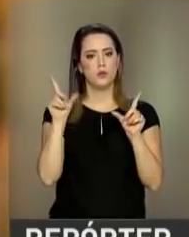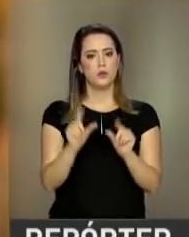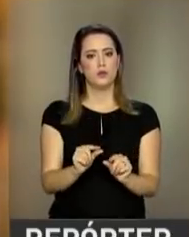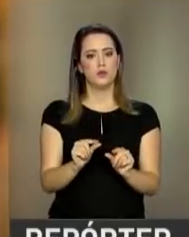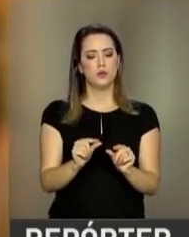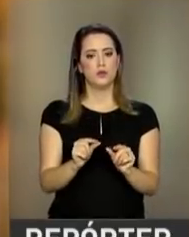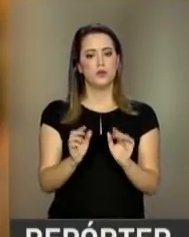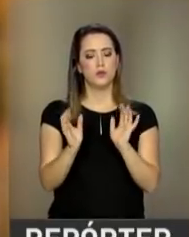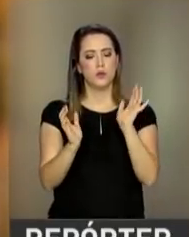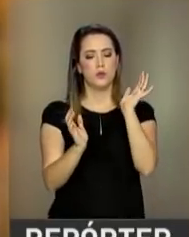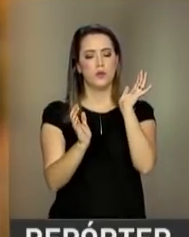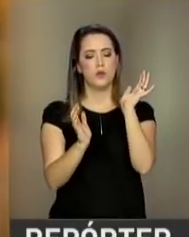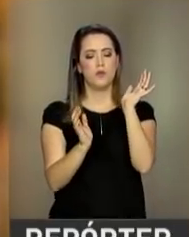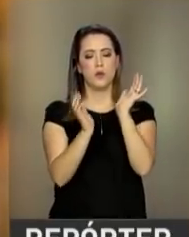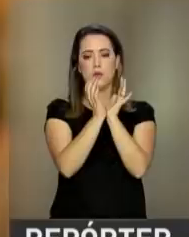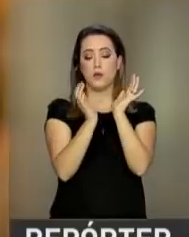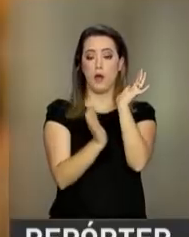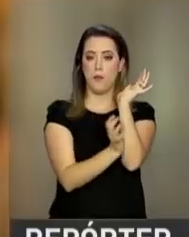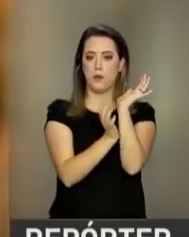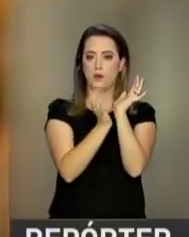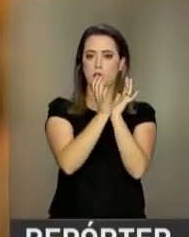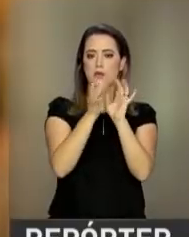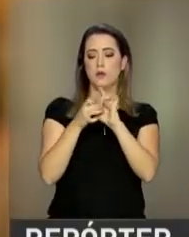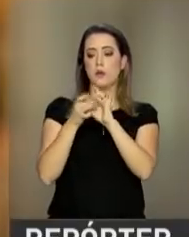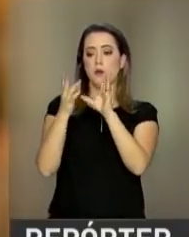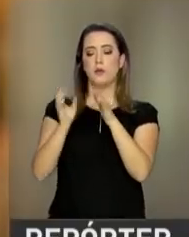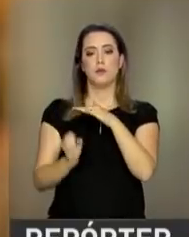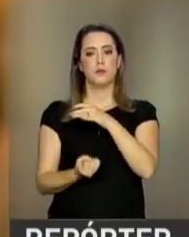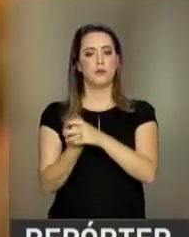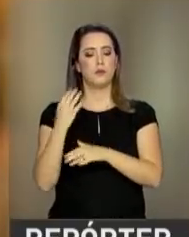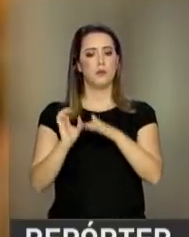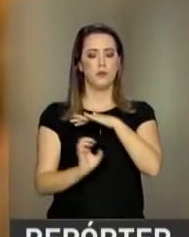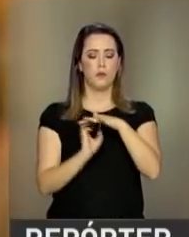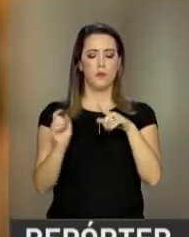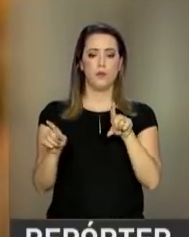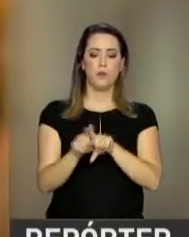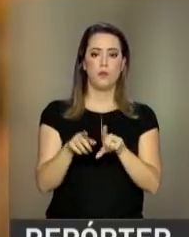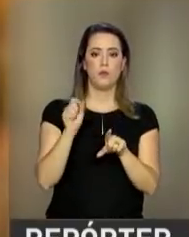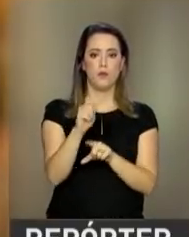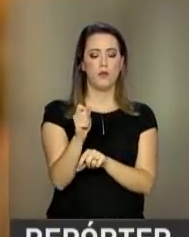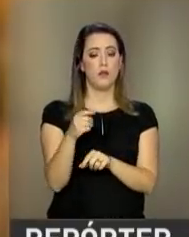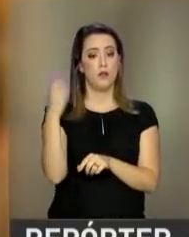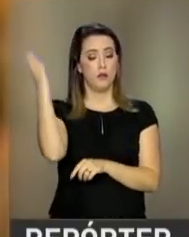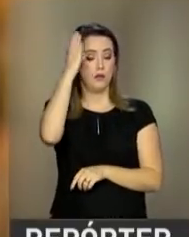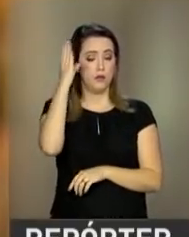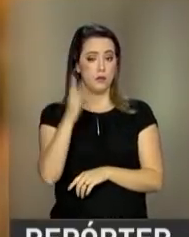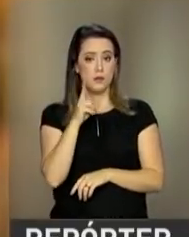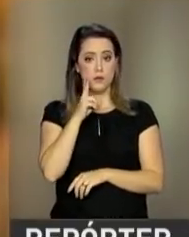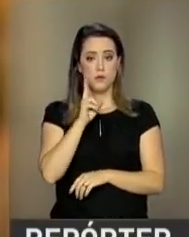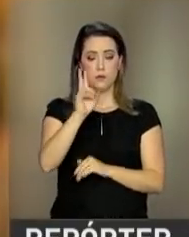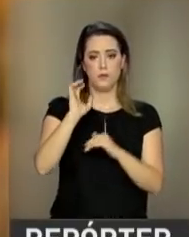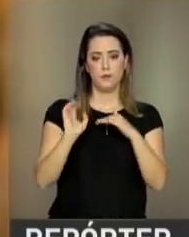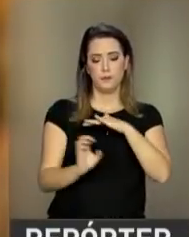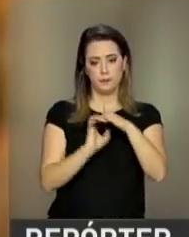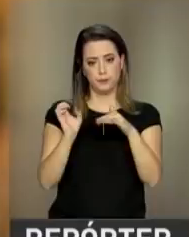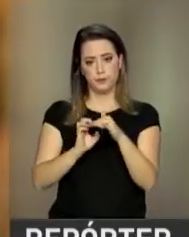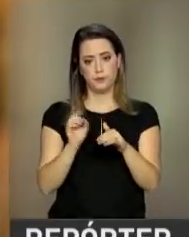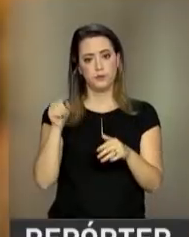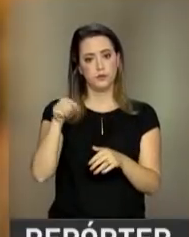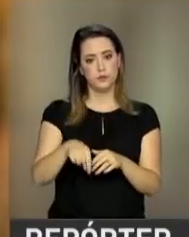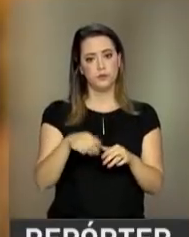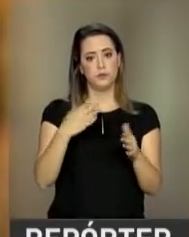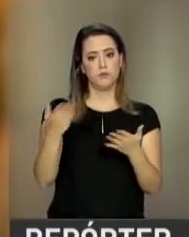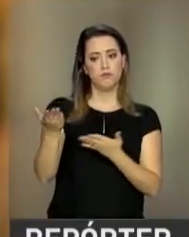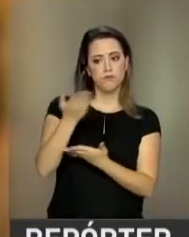com mais liberdade para empreender com mais liberdade para os negócios e que o brasileiro veja as empresas e os negócios da